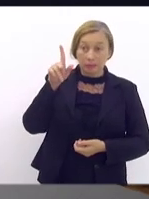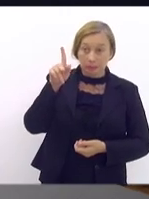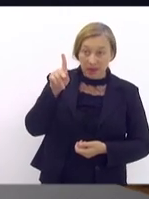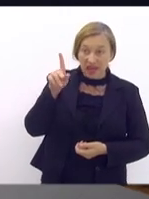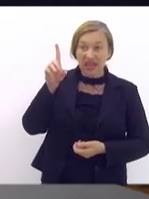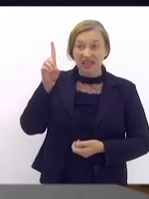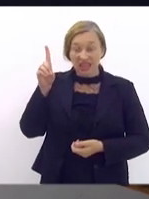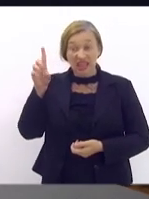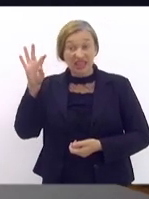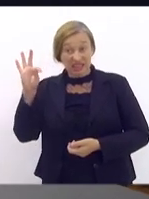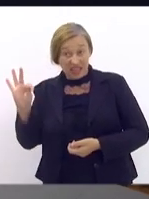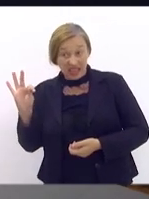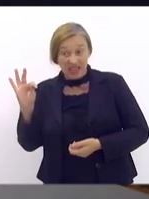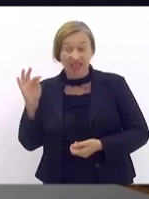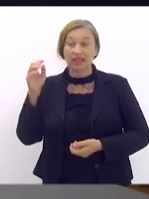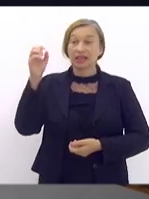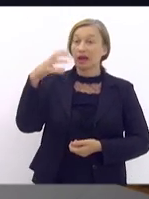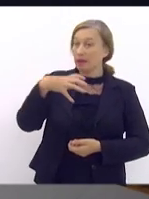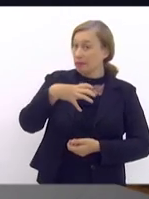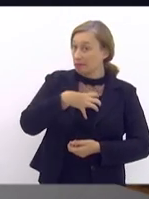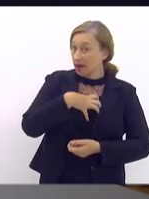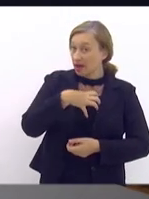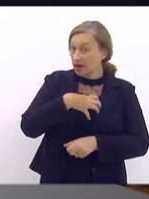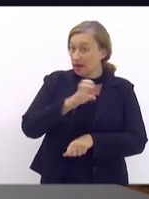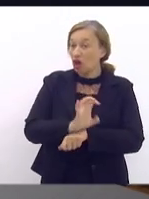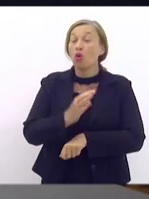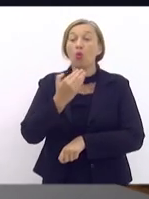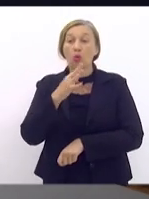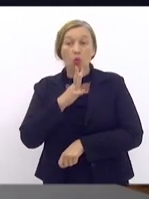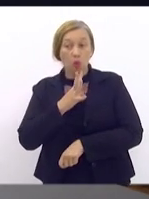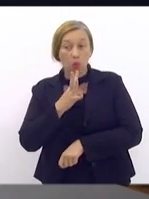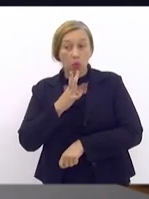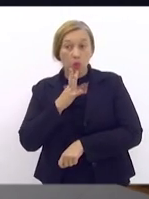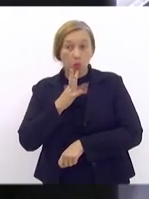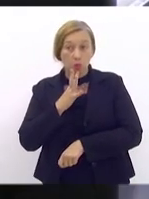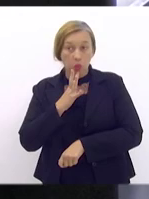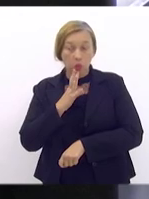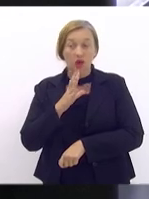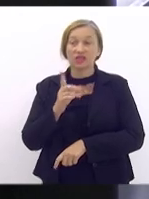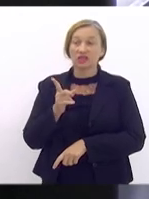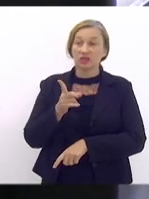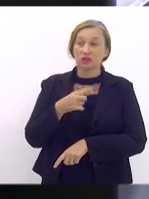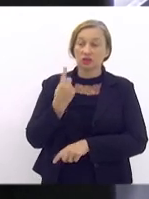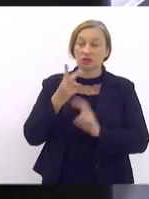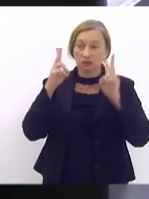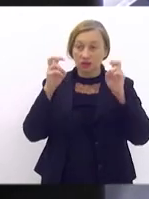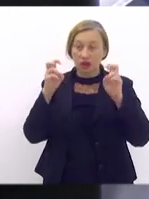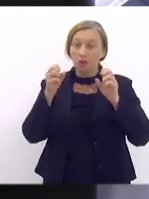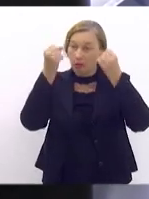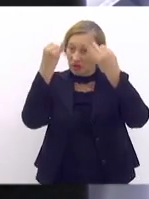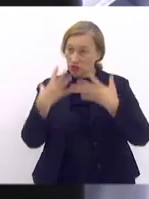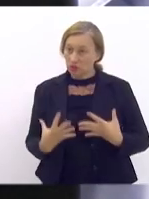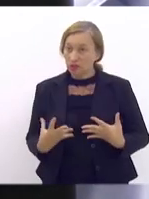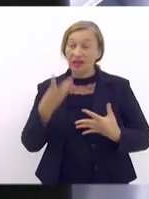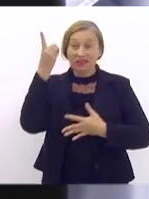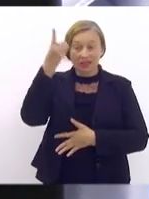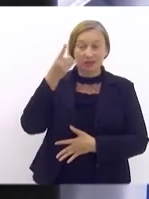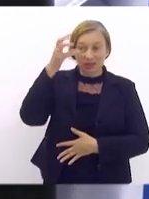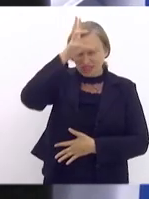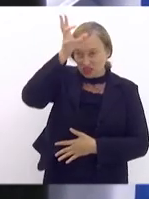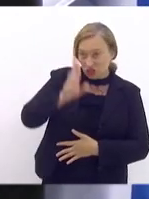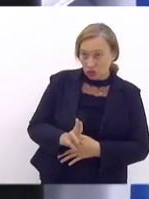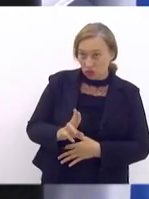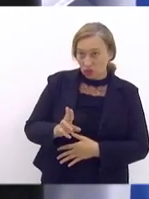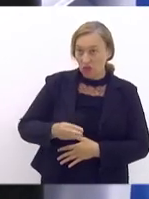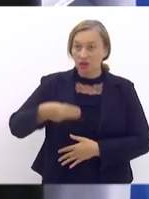Bahia, conhecedor da nossa iniciativa aqui, apenas para explicar que, deputada Tia Ju e eu, estamos